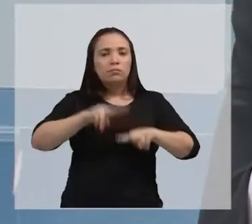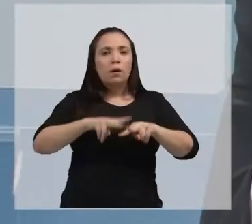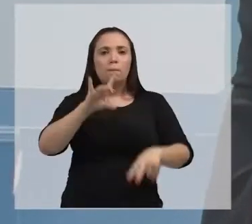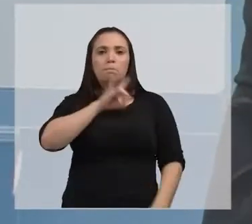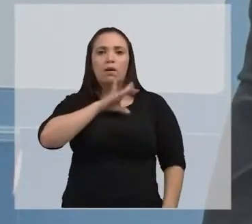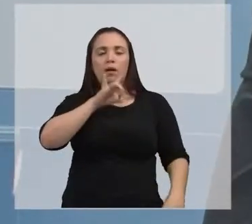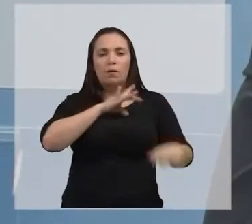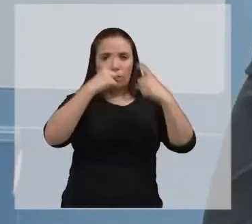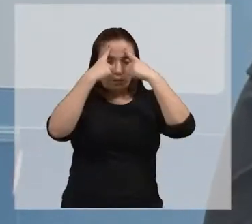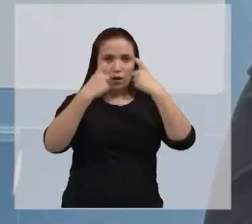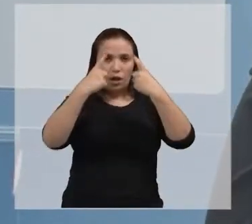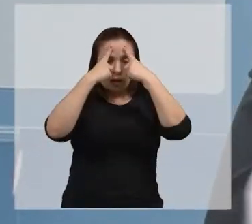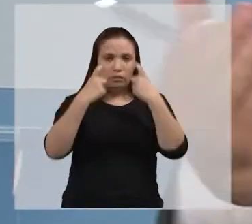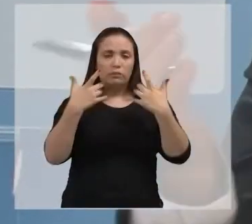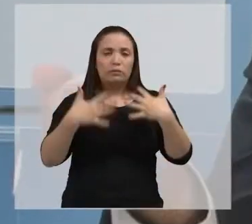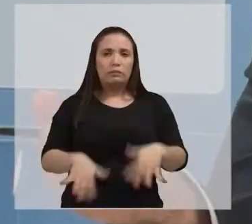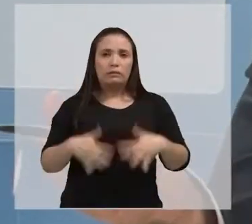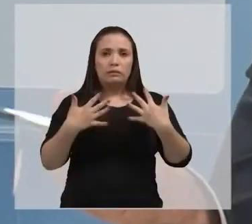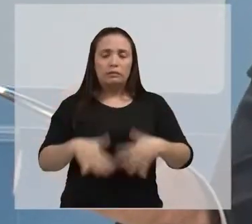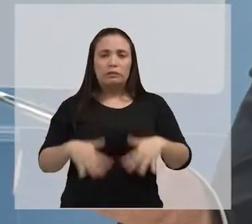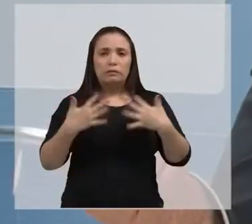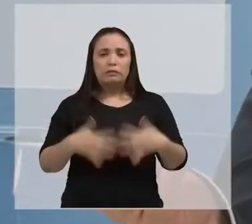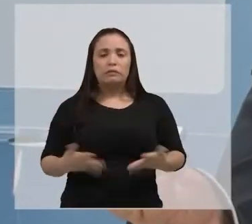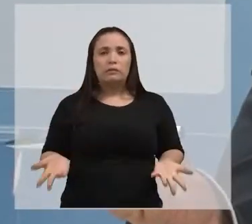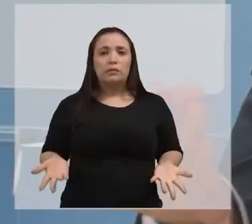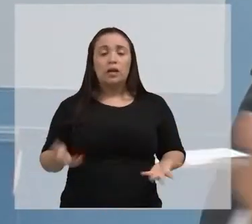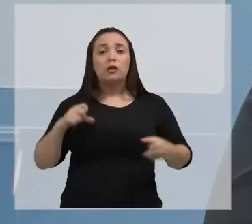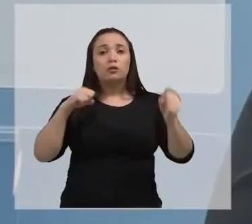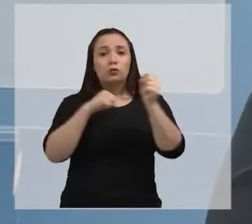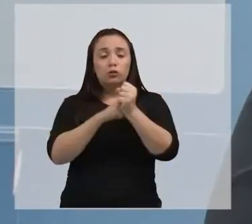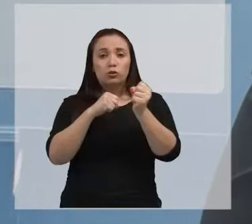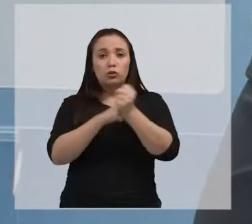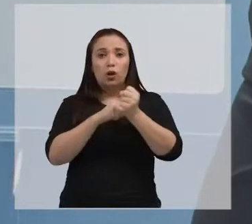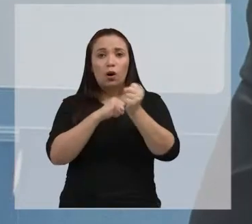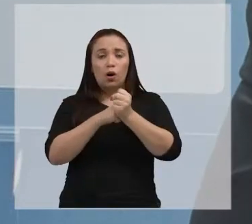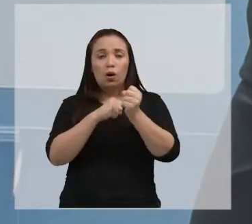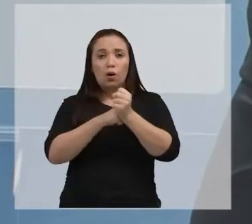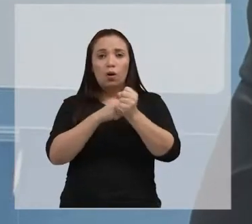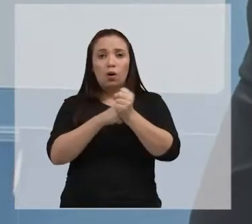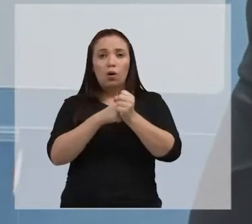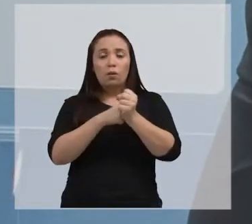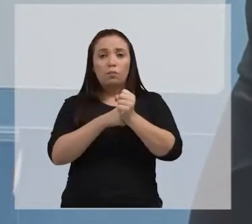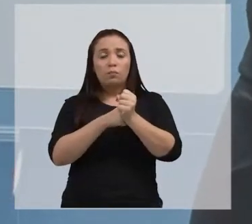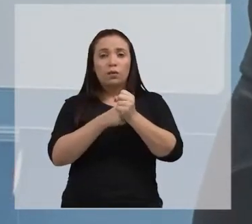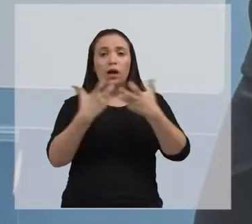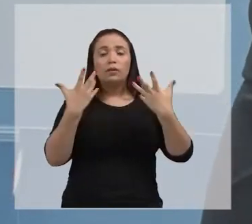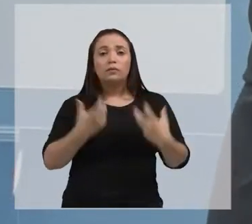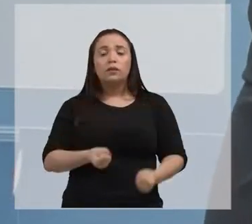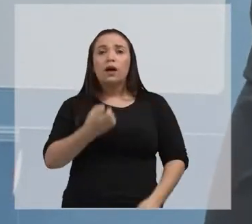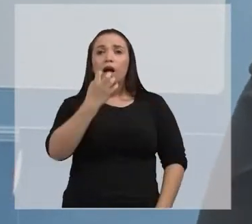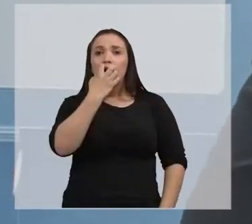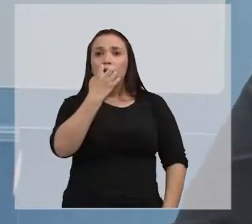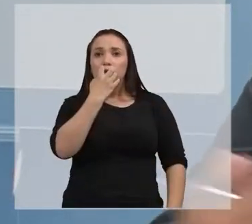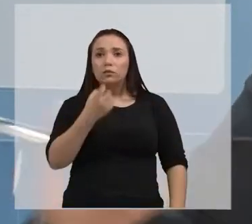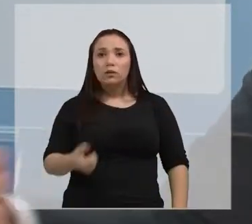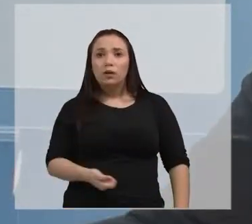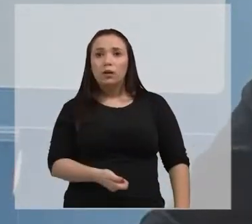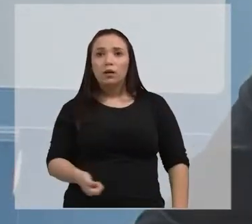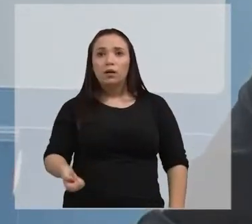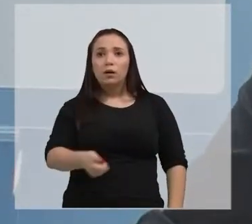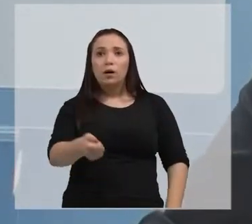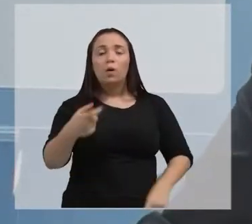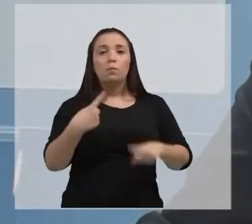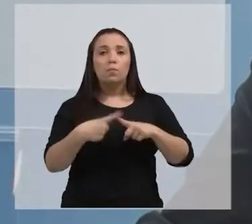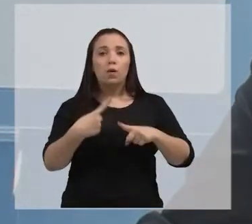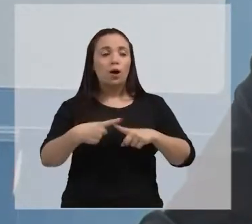relação à violência que os shopping centers estão aceitando os cachorros. Porque as pessoas não podem mais passear com o cachorro